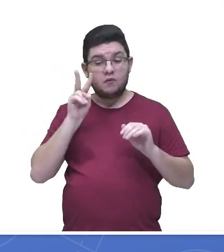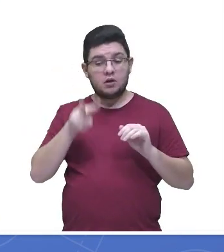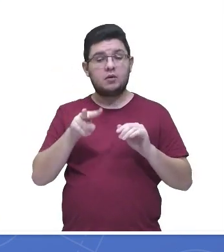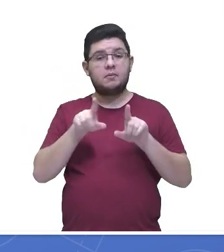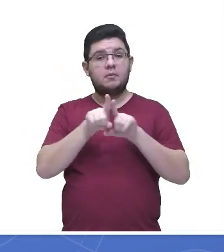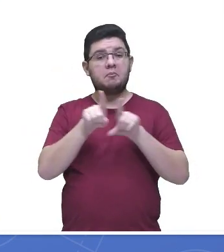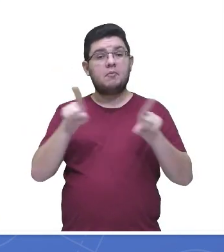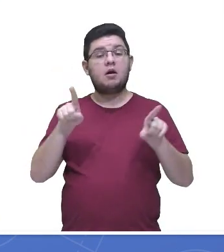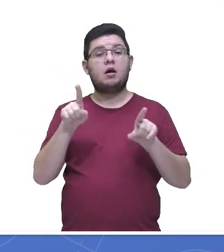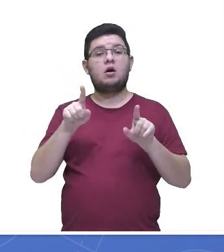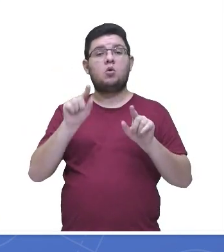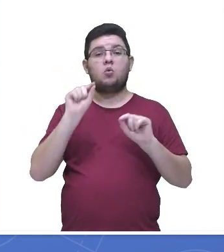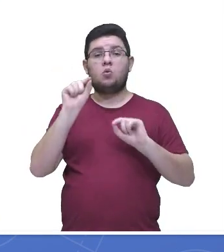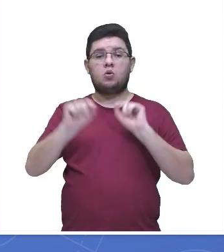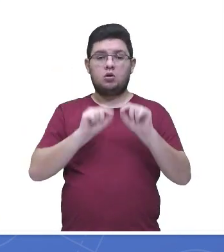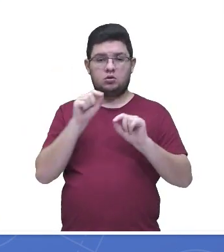lendo a